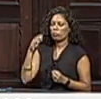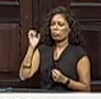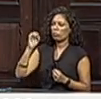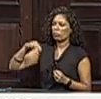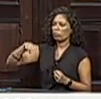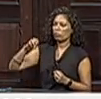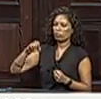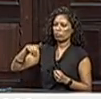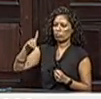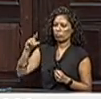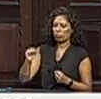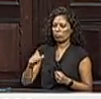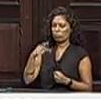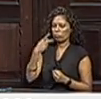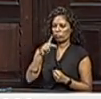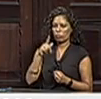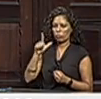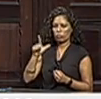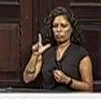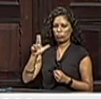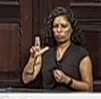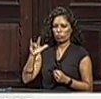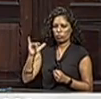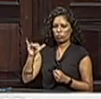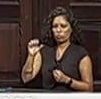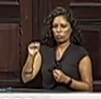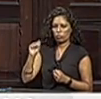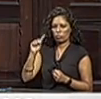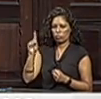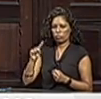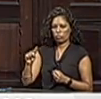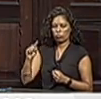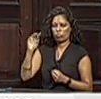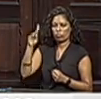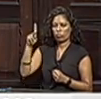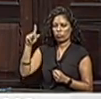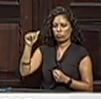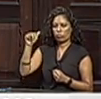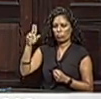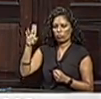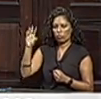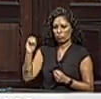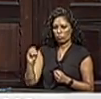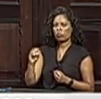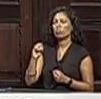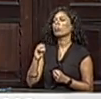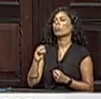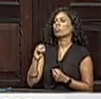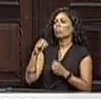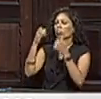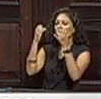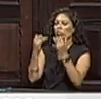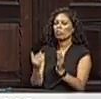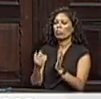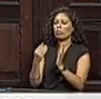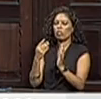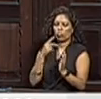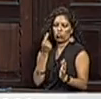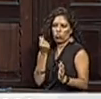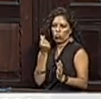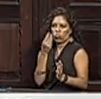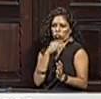um aumento de 5%. Porque entendemos, mais uma vez, o